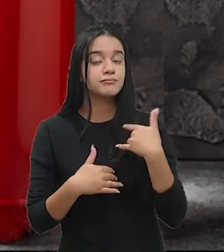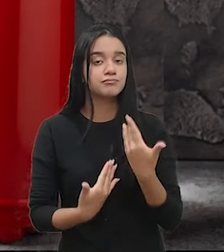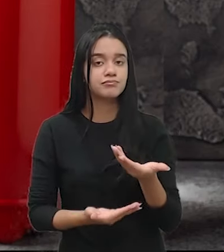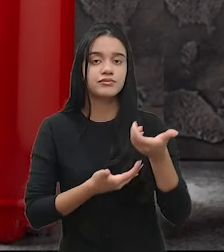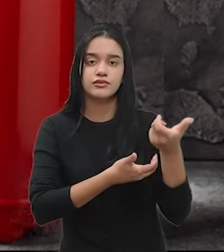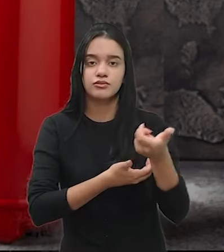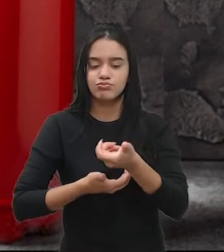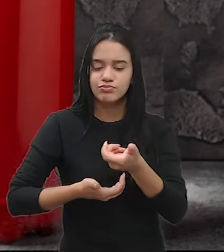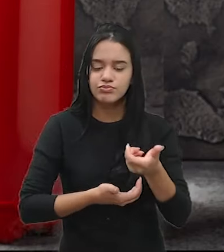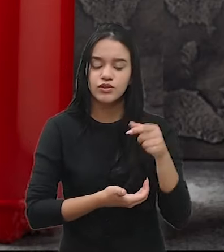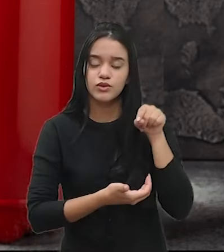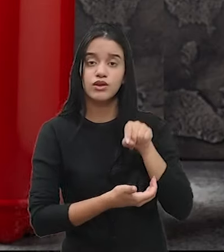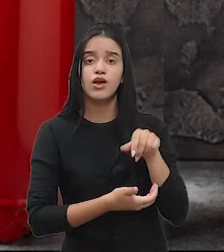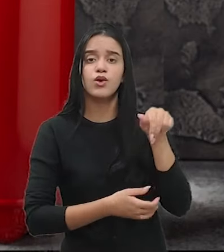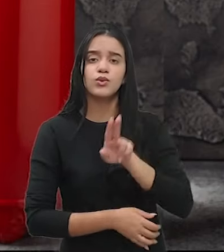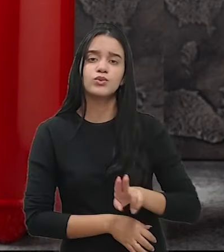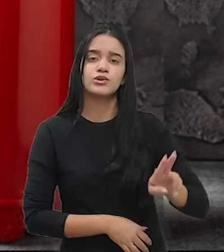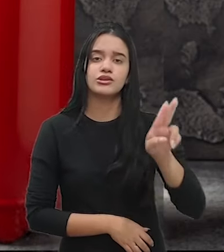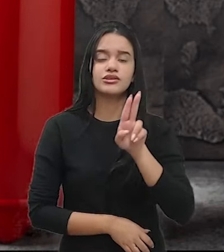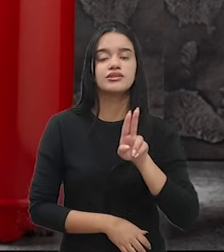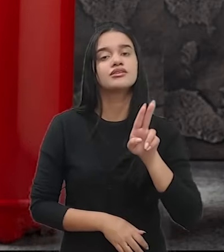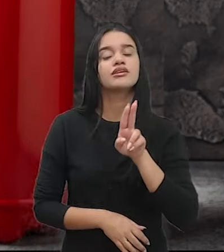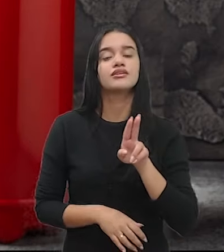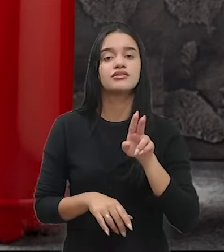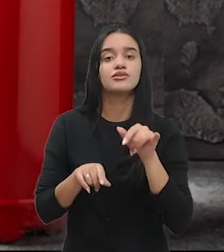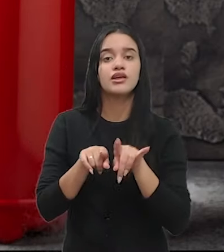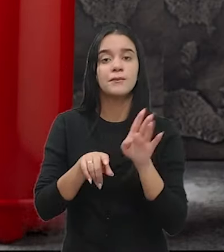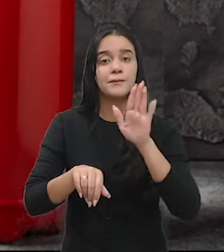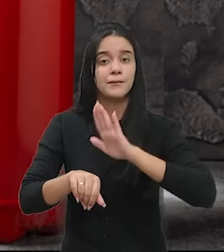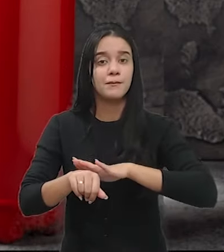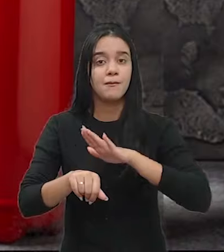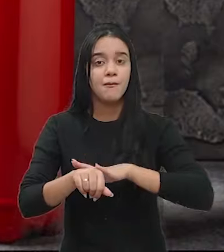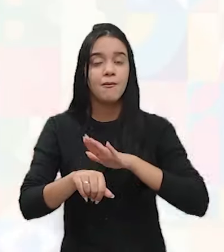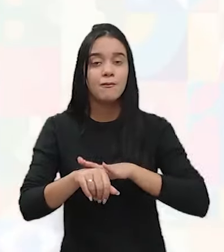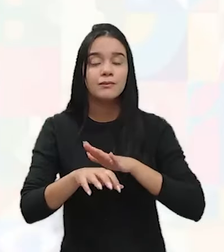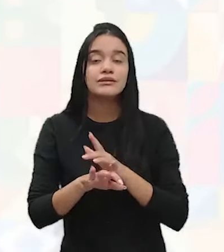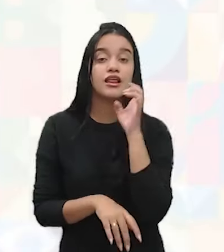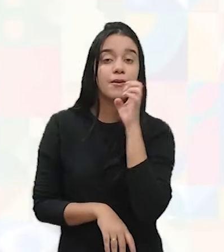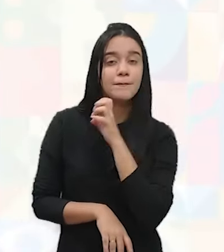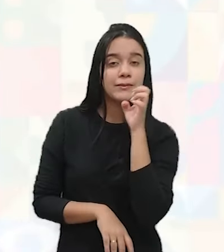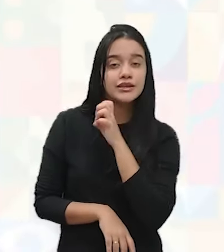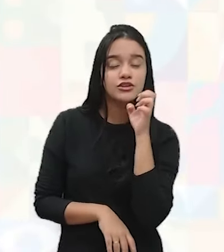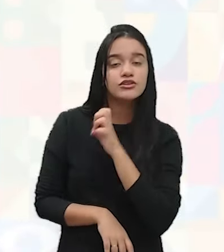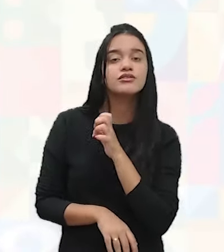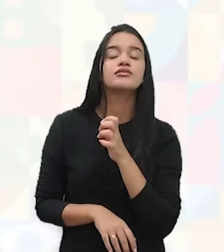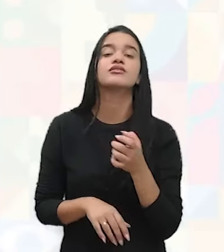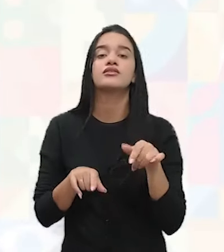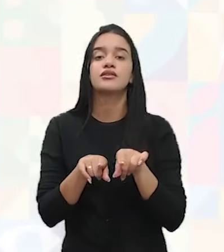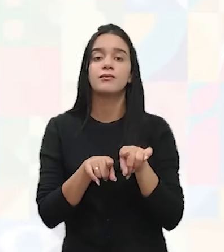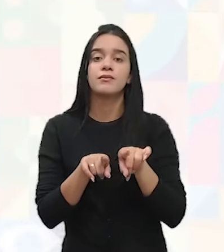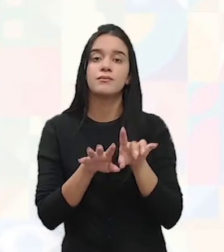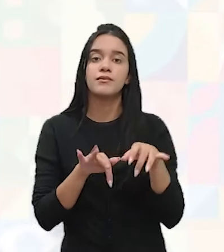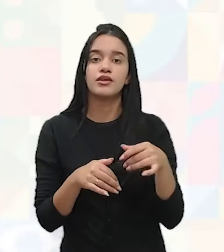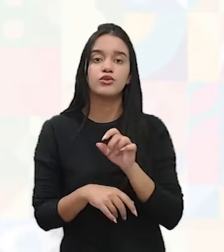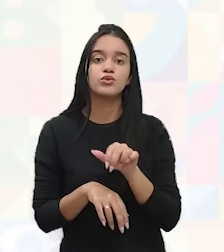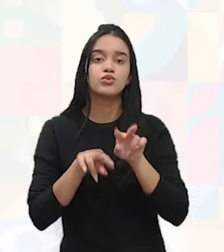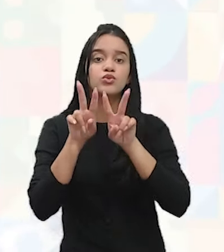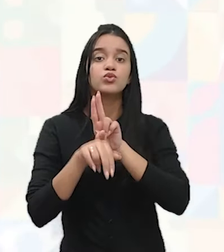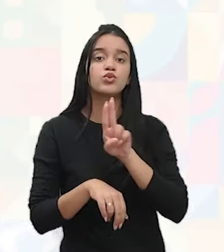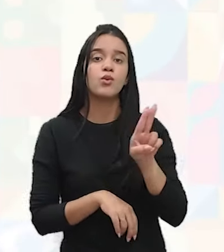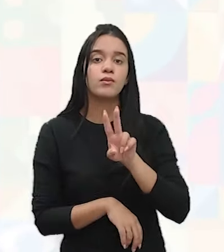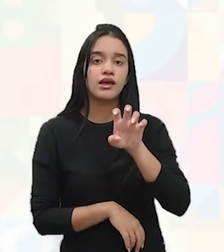um dispositivo utilizado em situações de emergência apesar de ter o título extintor de incêndio ele